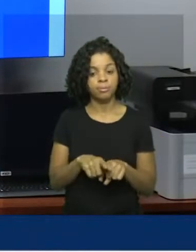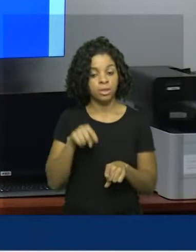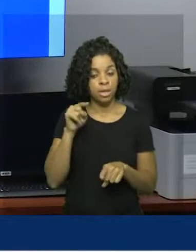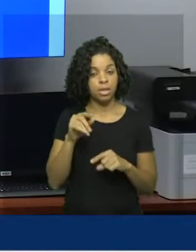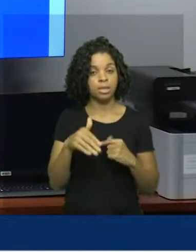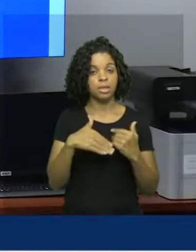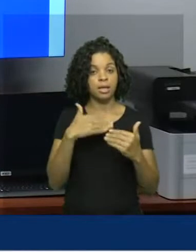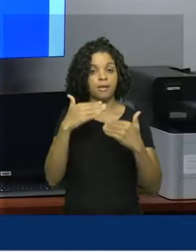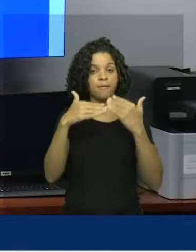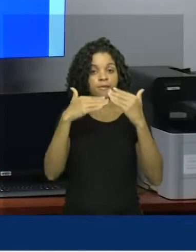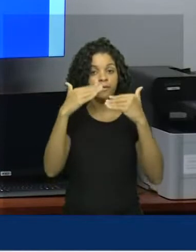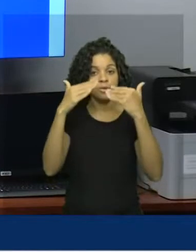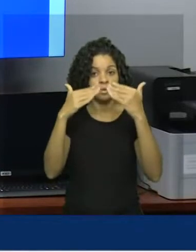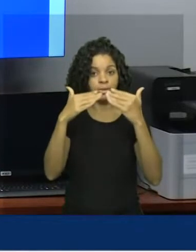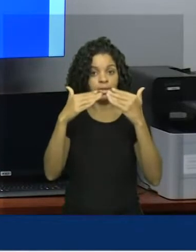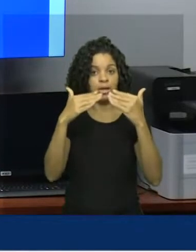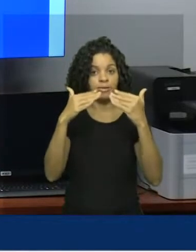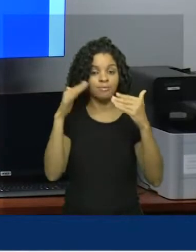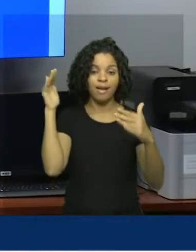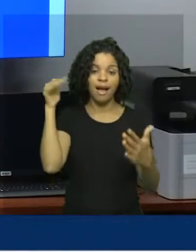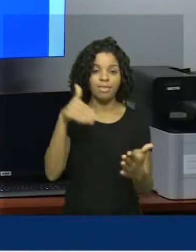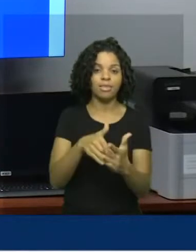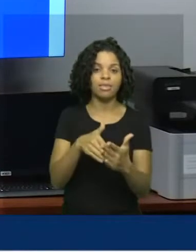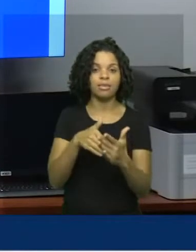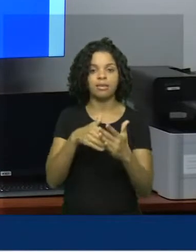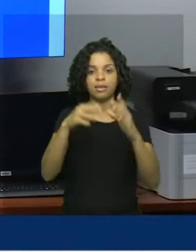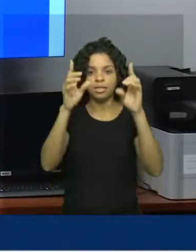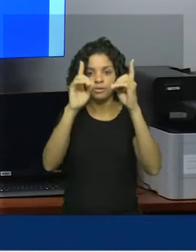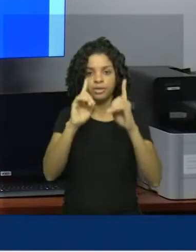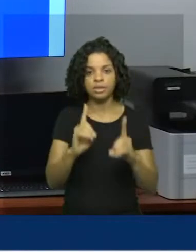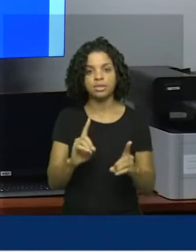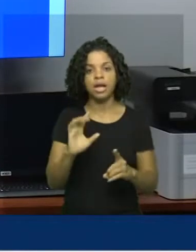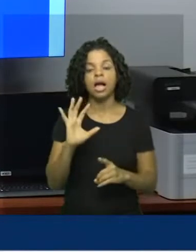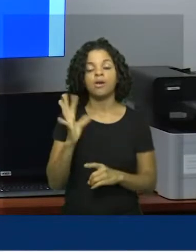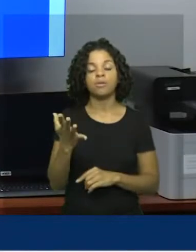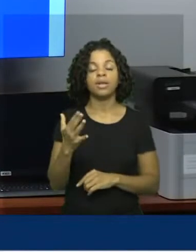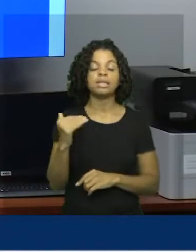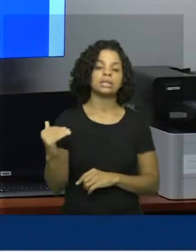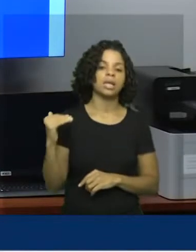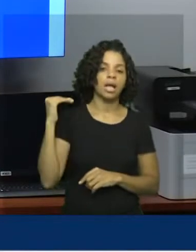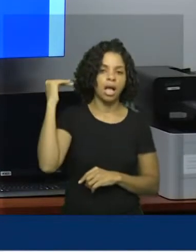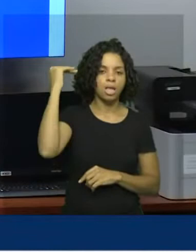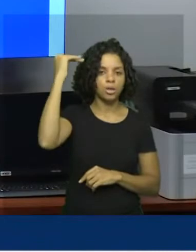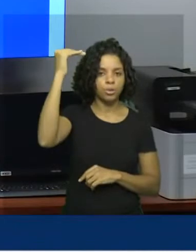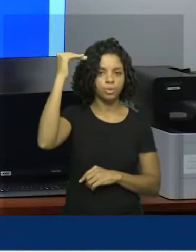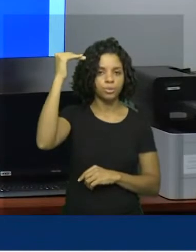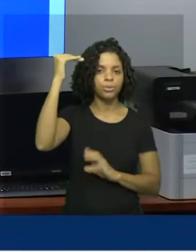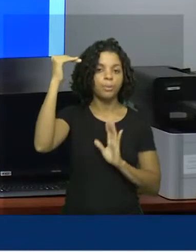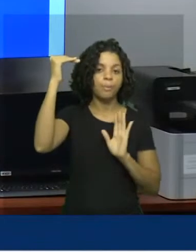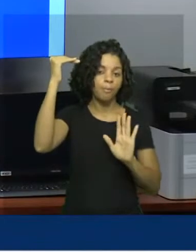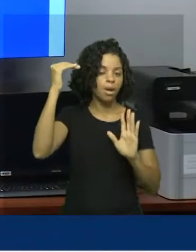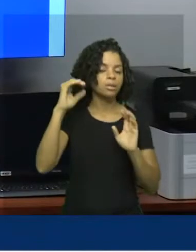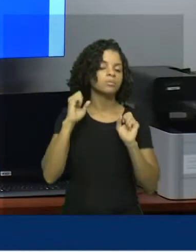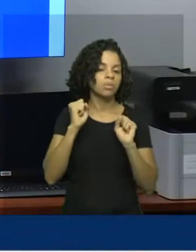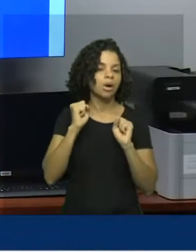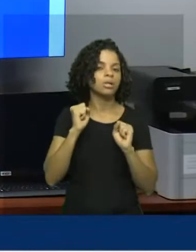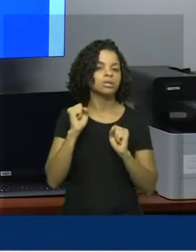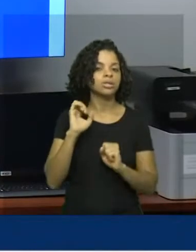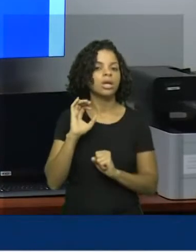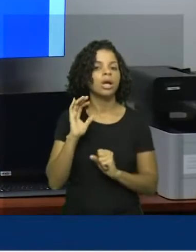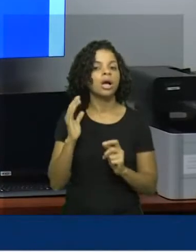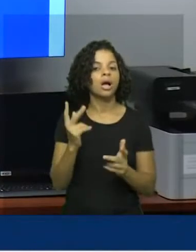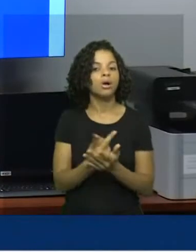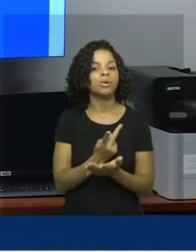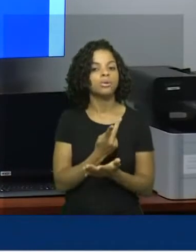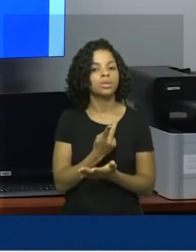deficiência física e incapacidade ocorre na idade adulta, mas também pode ser que aconteça na idade